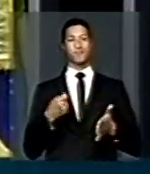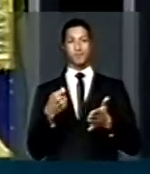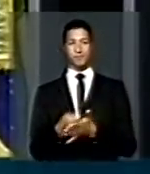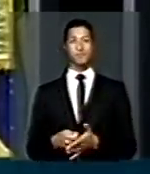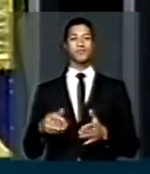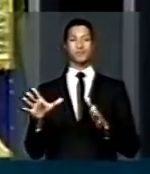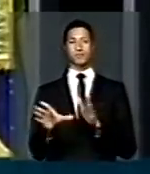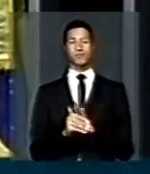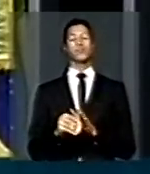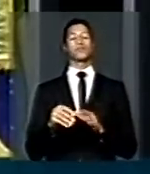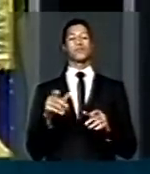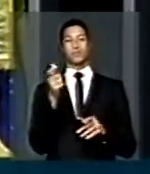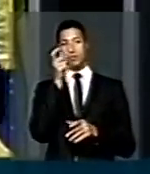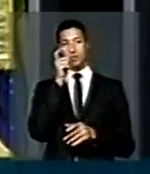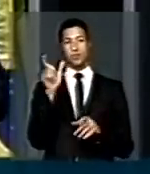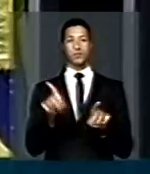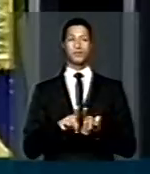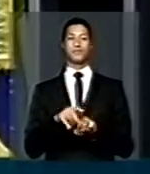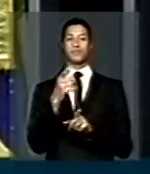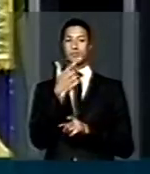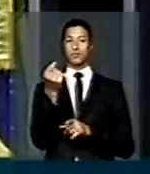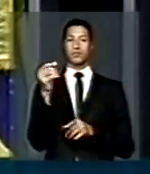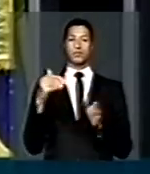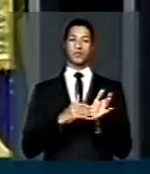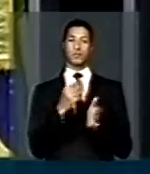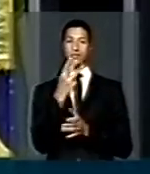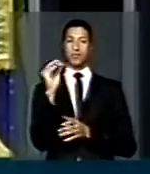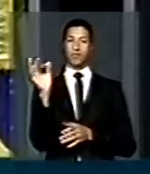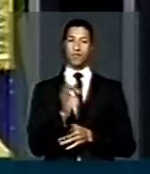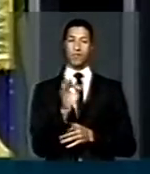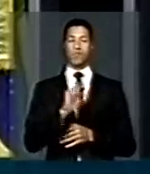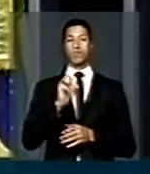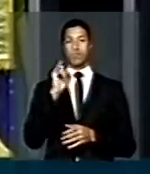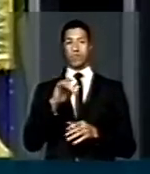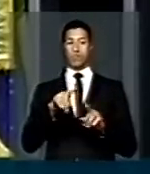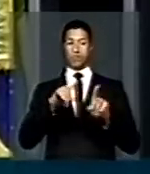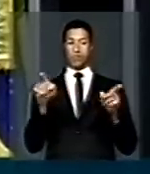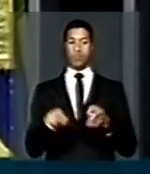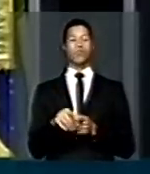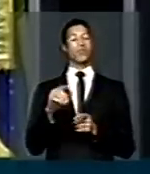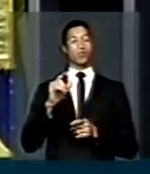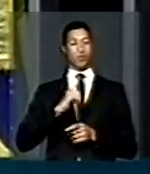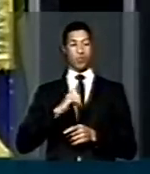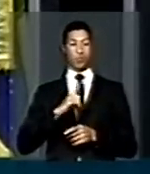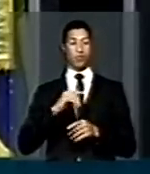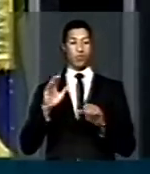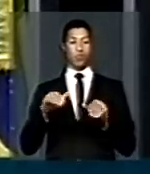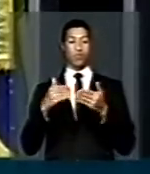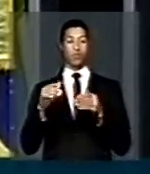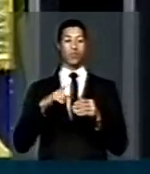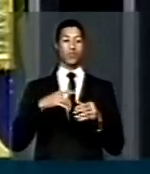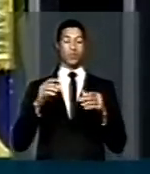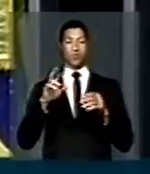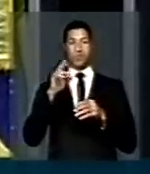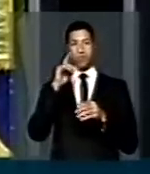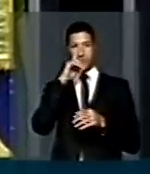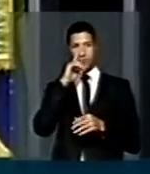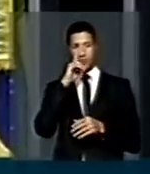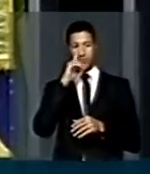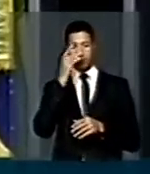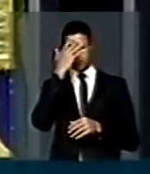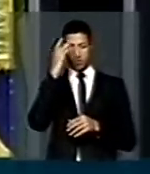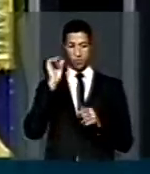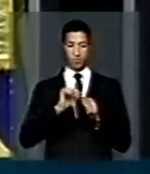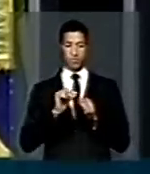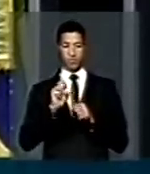adicional na carteira de motorista de 20 a 30% simulador existe quando existe risco sujeito